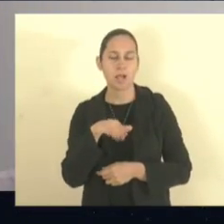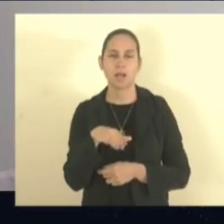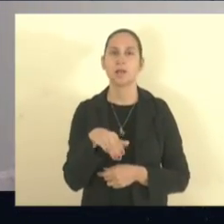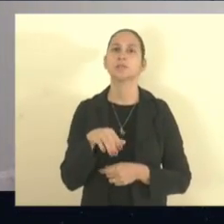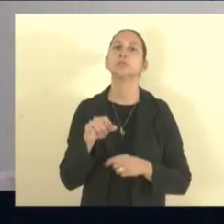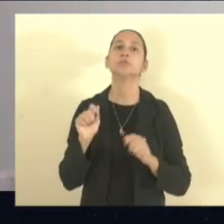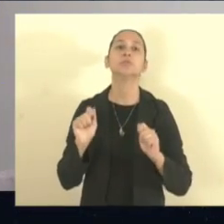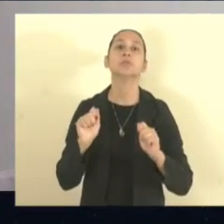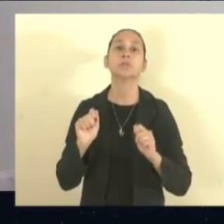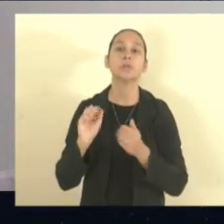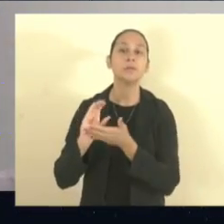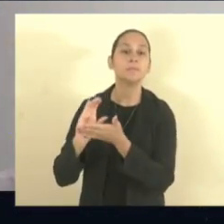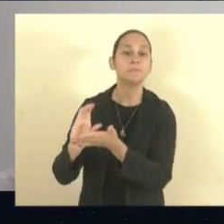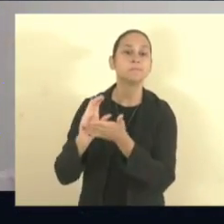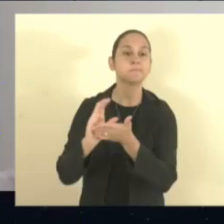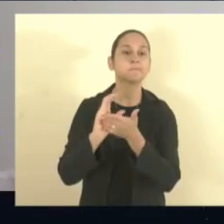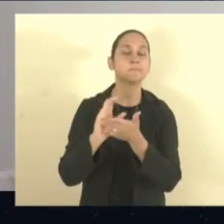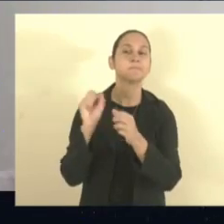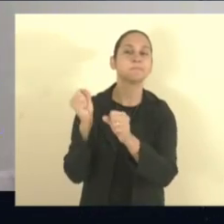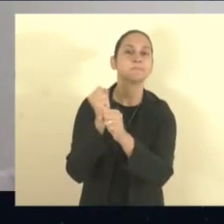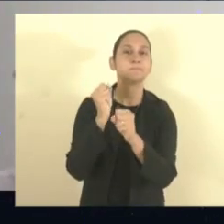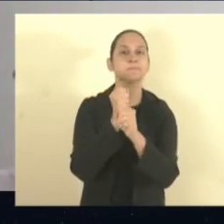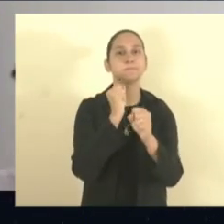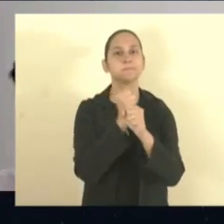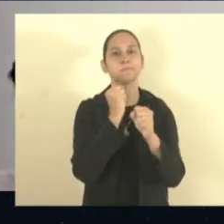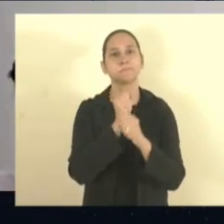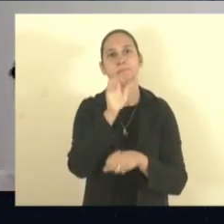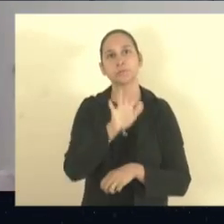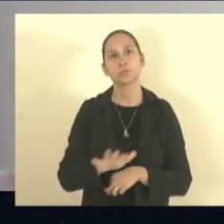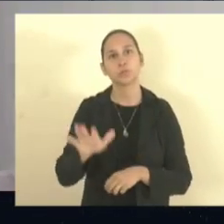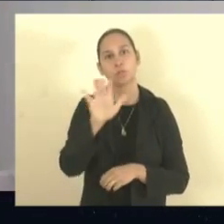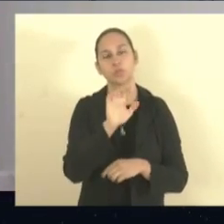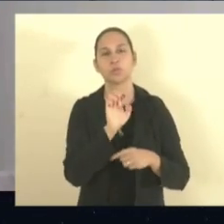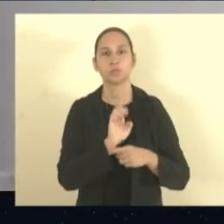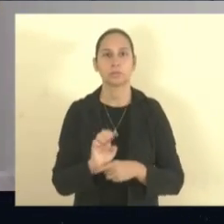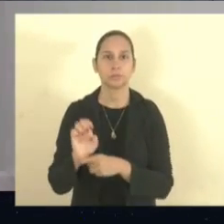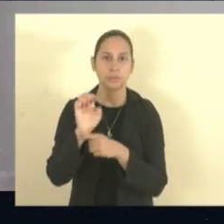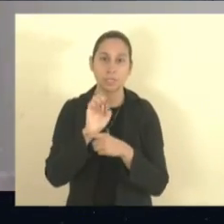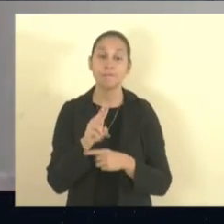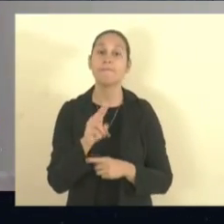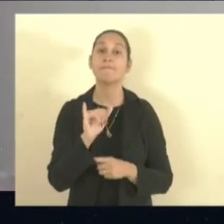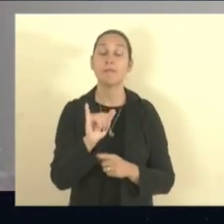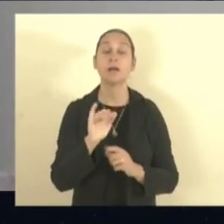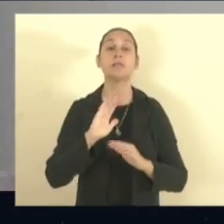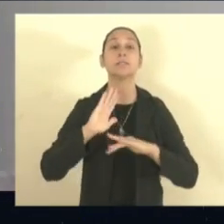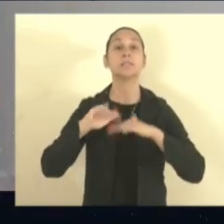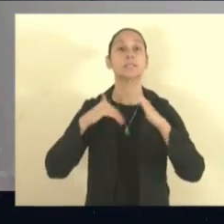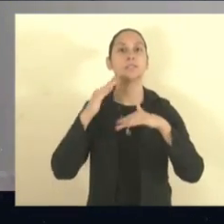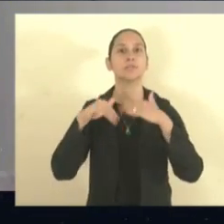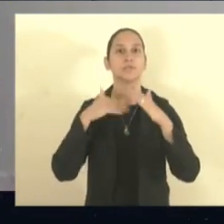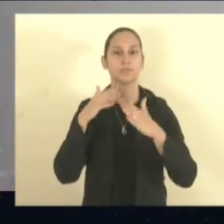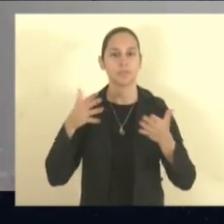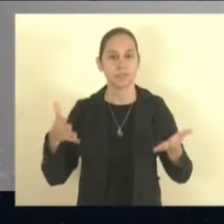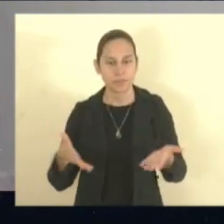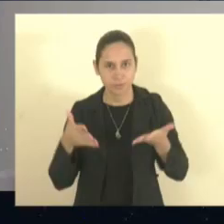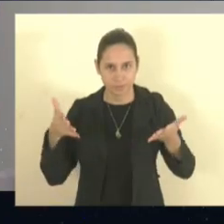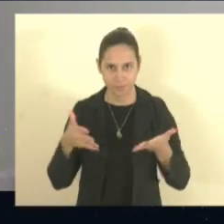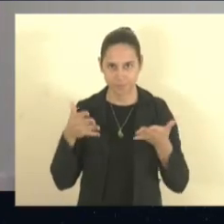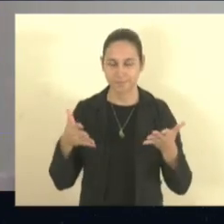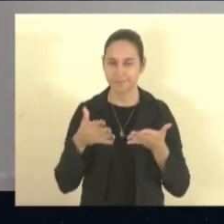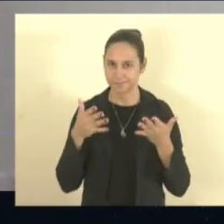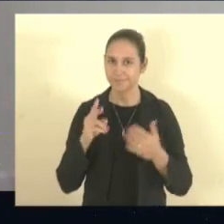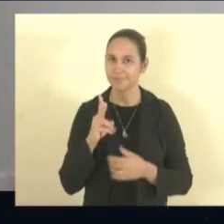intervenções edificantes no Estado que vão trazer desenvolvimento e prosperidade. Porque